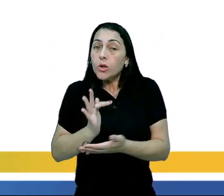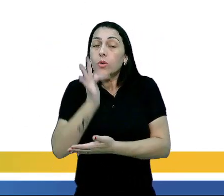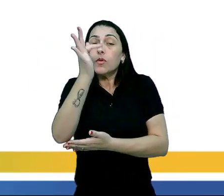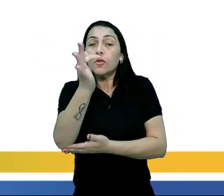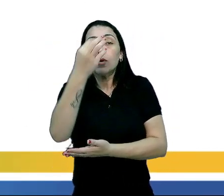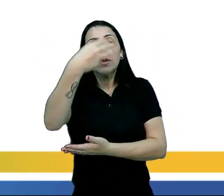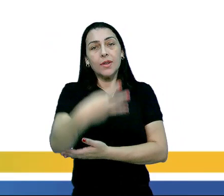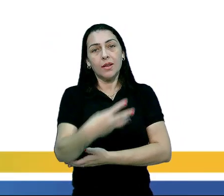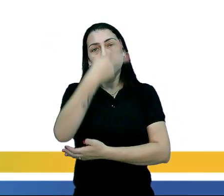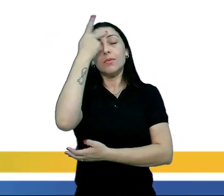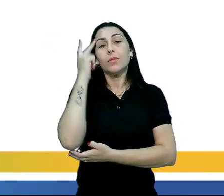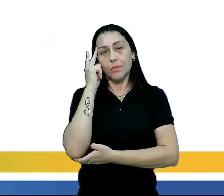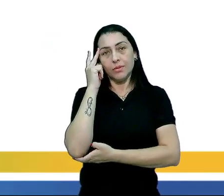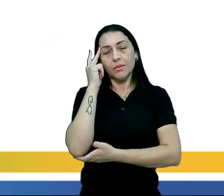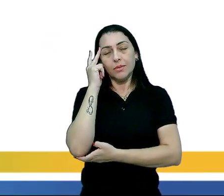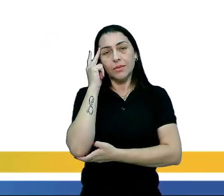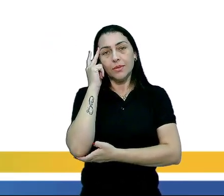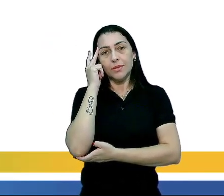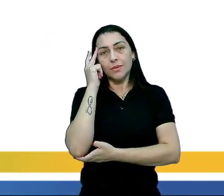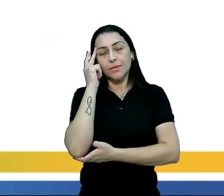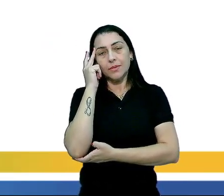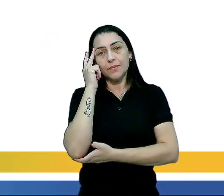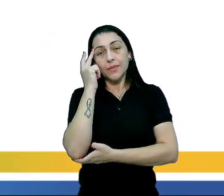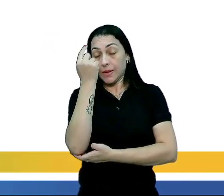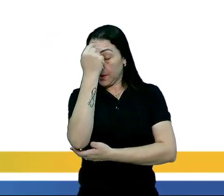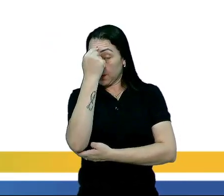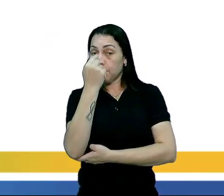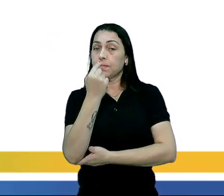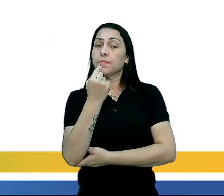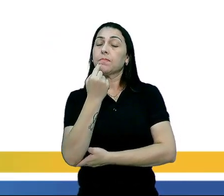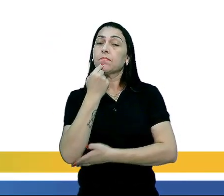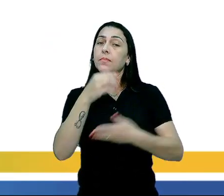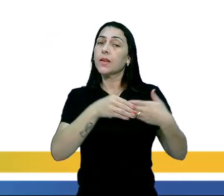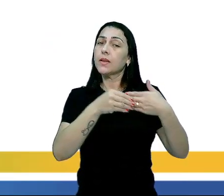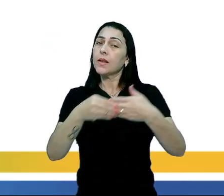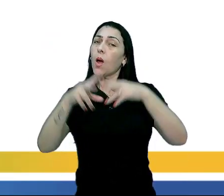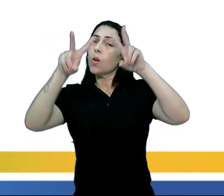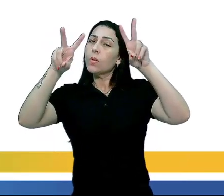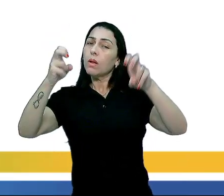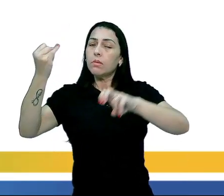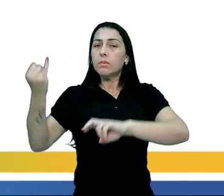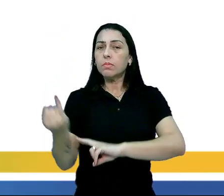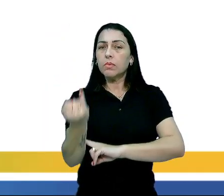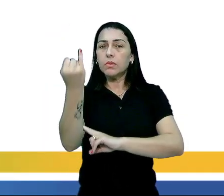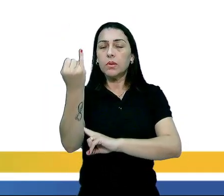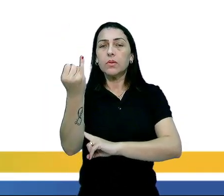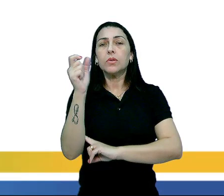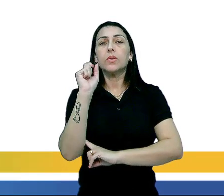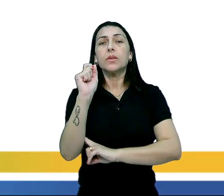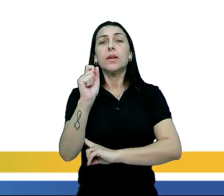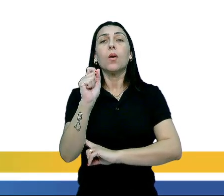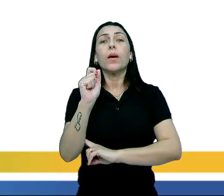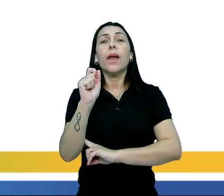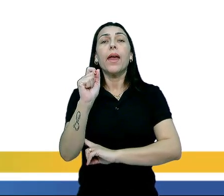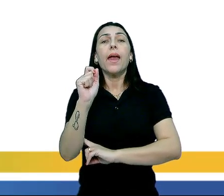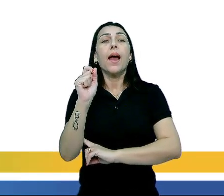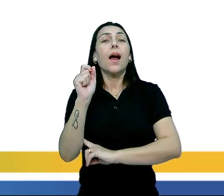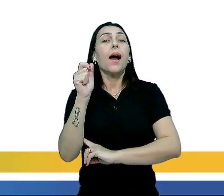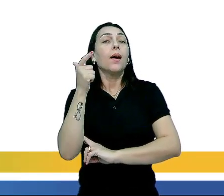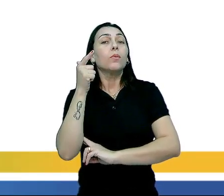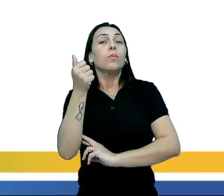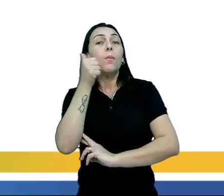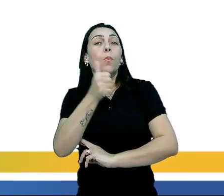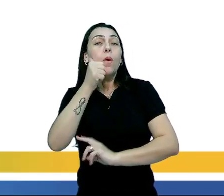seremos 3. Então, essa imagem ela vai trazer um tema muito importante, que é a fecundidade no